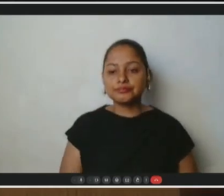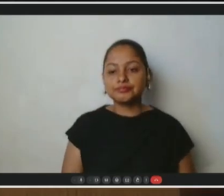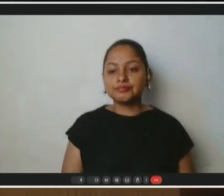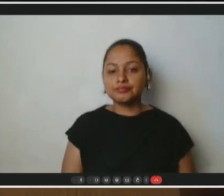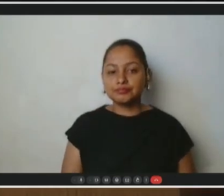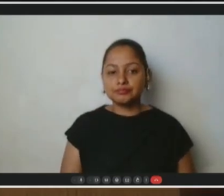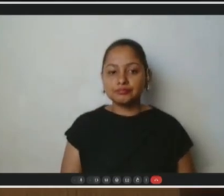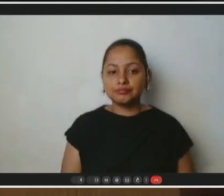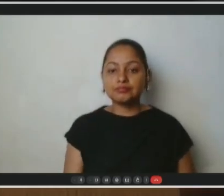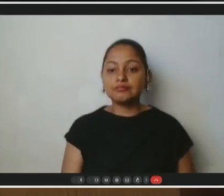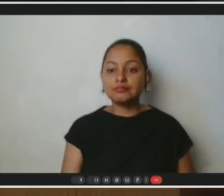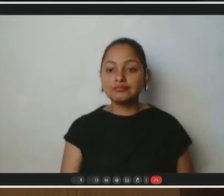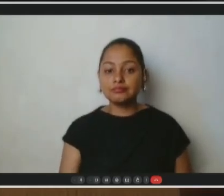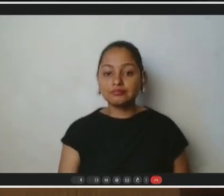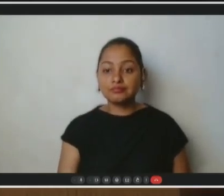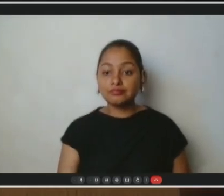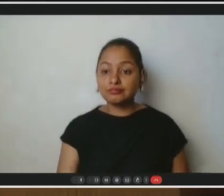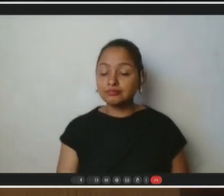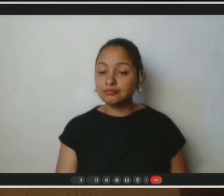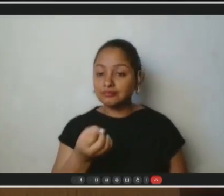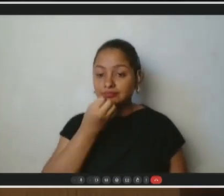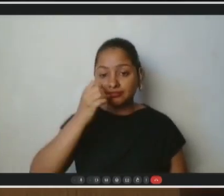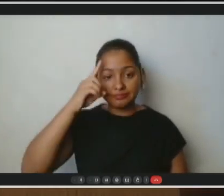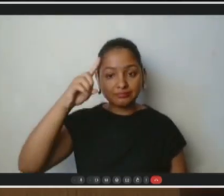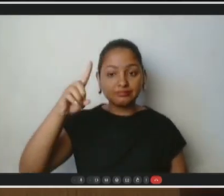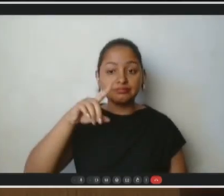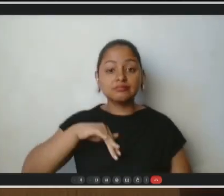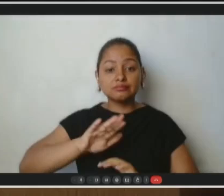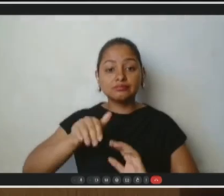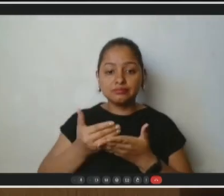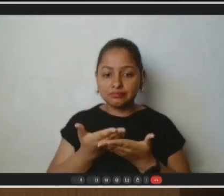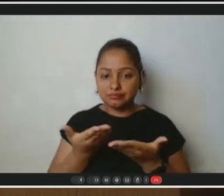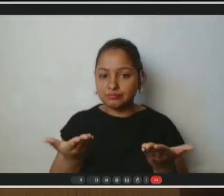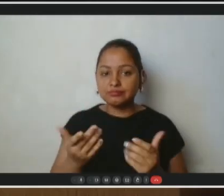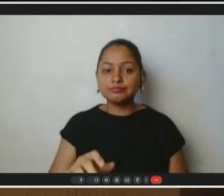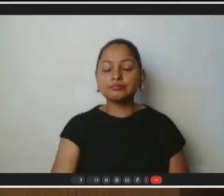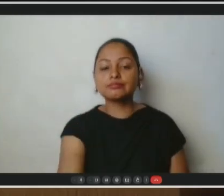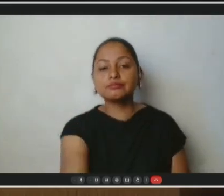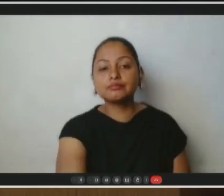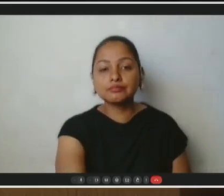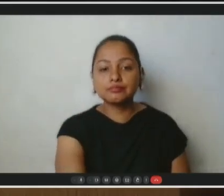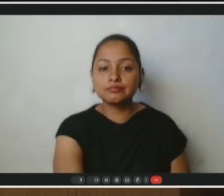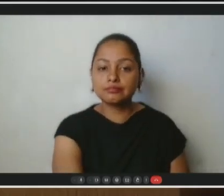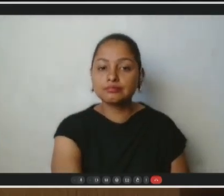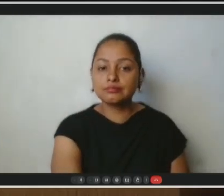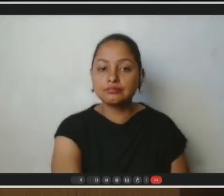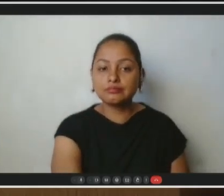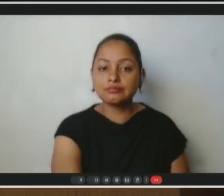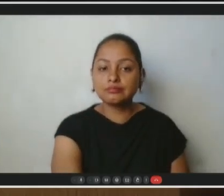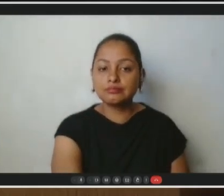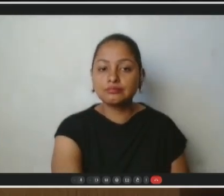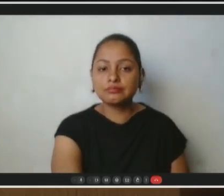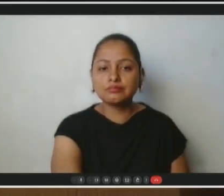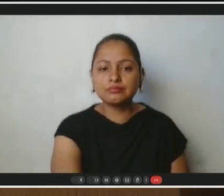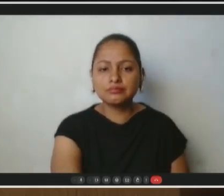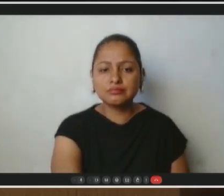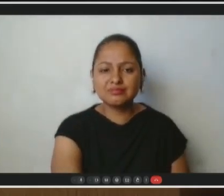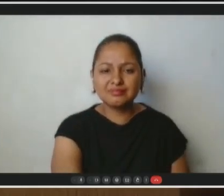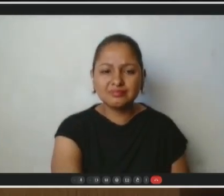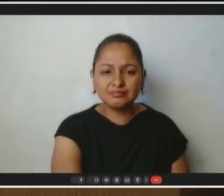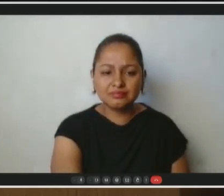Bom dia a todos. Eu vou estar lendo a lei Município de União da Vitória,